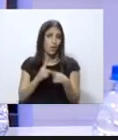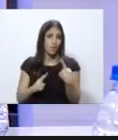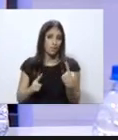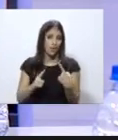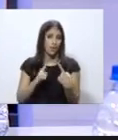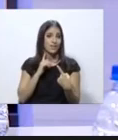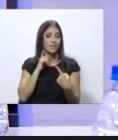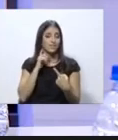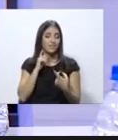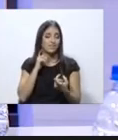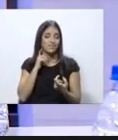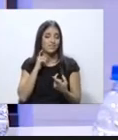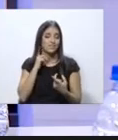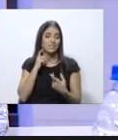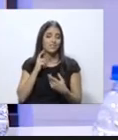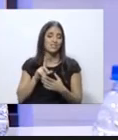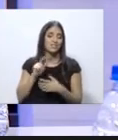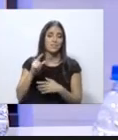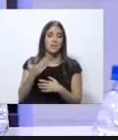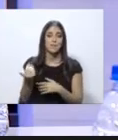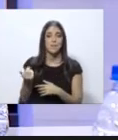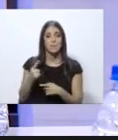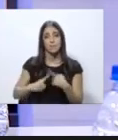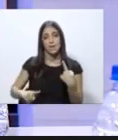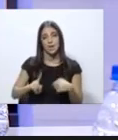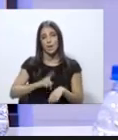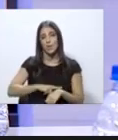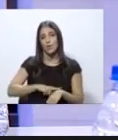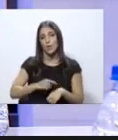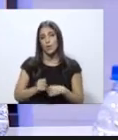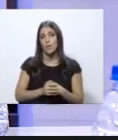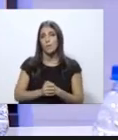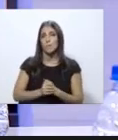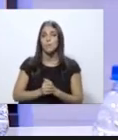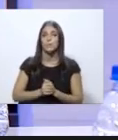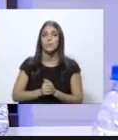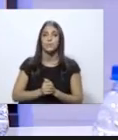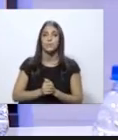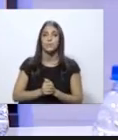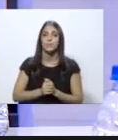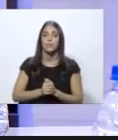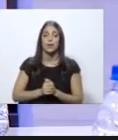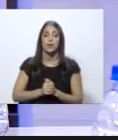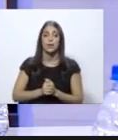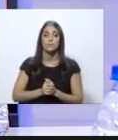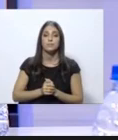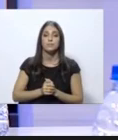meia hora para o mercado da Liga dos Campeões, as inscrições da Liga dos Campeões.